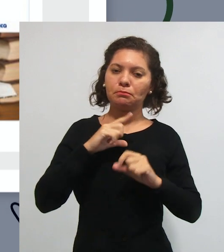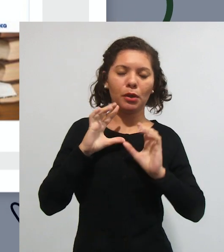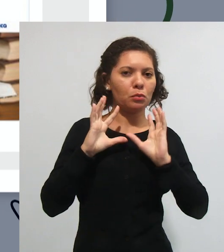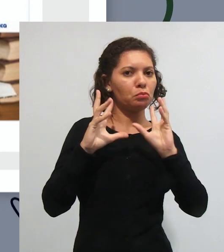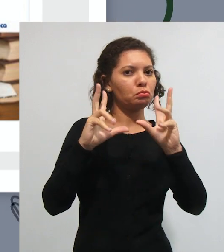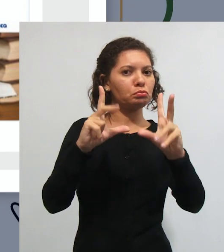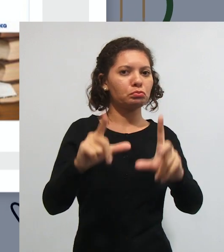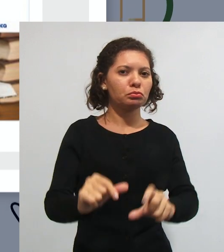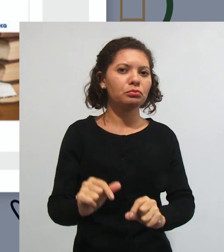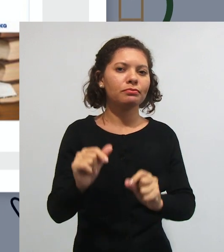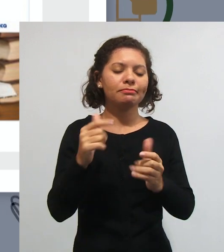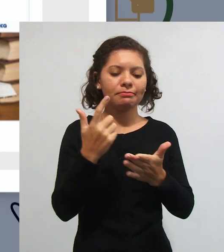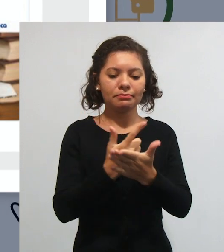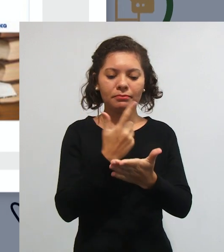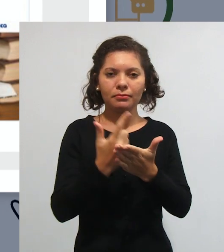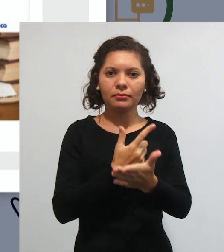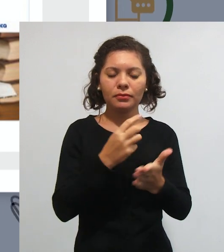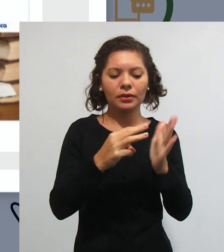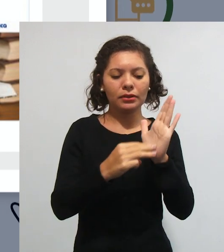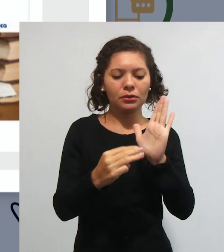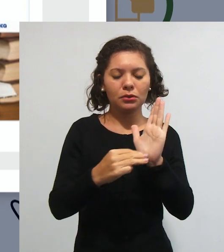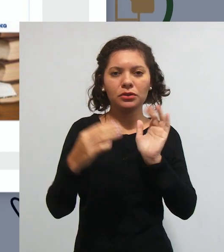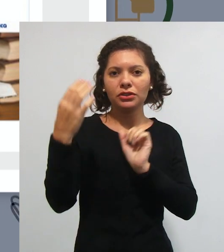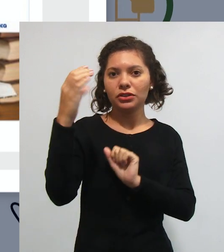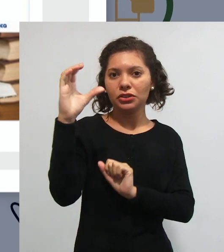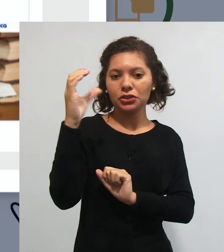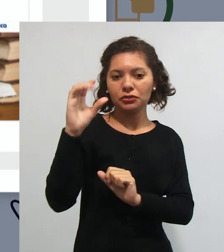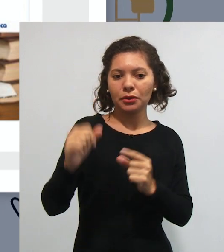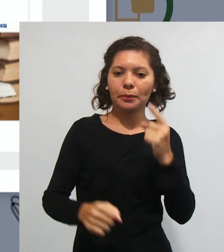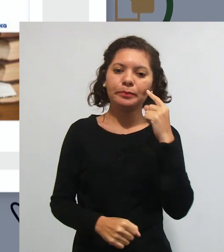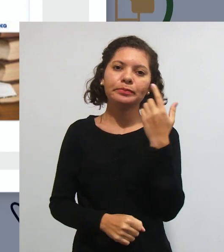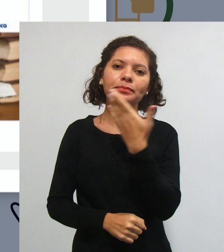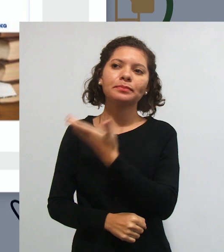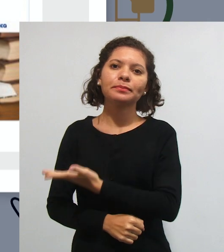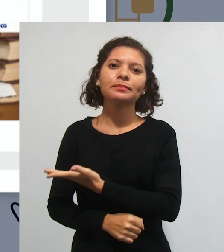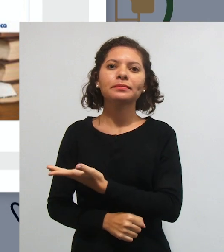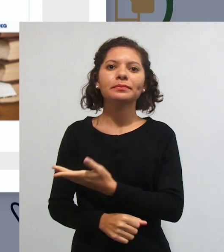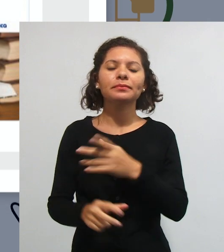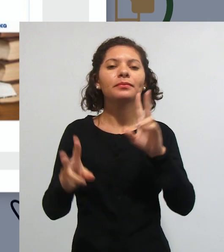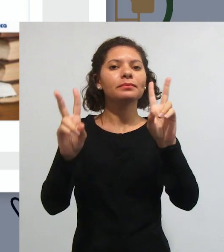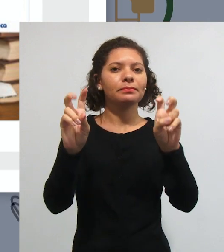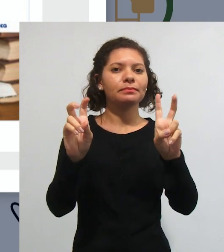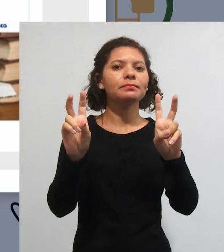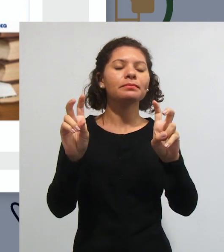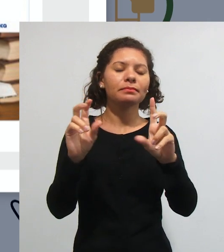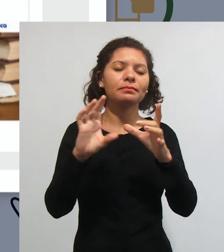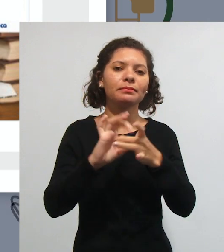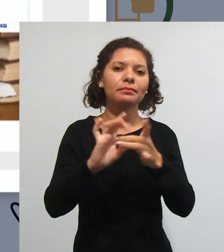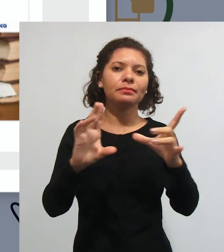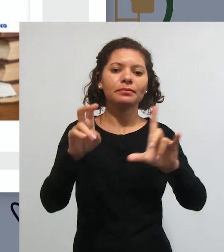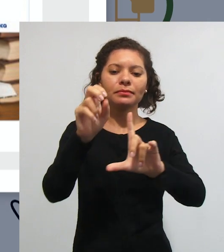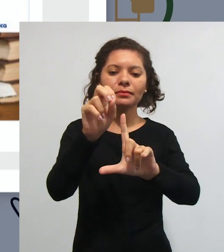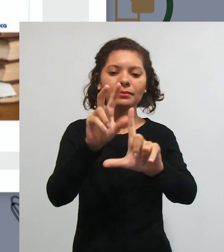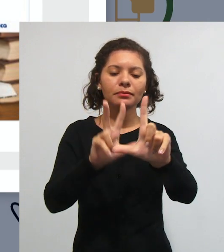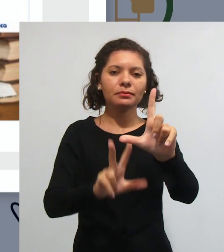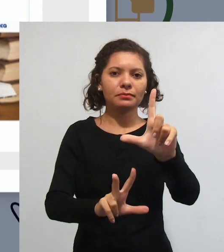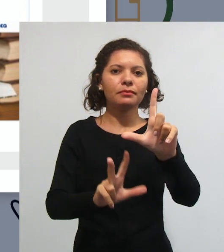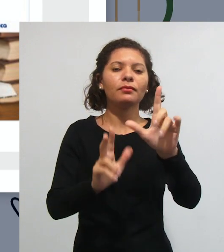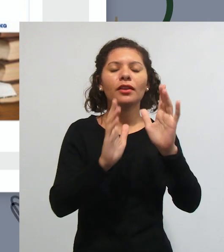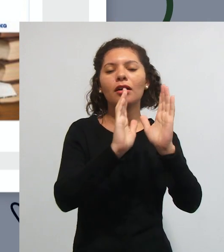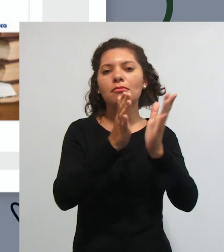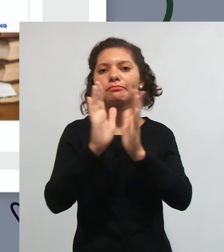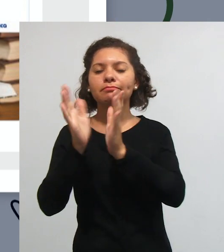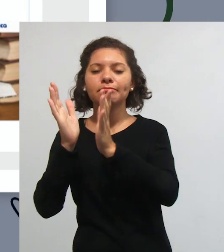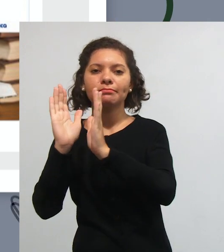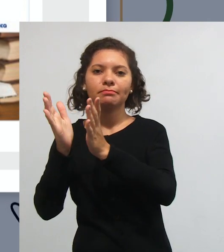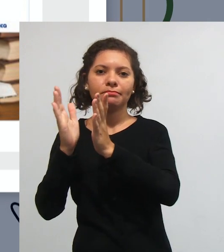aqui o título que está na biblioteca virtual, a metodologia científica e gestão de projetos,